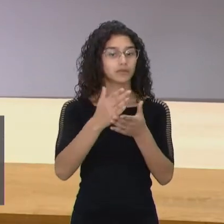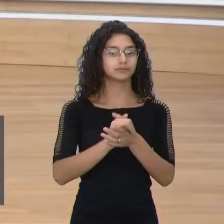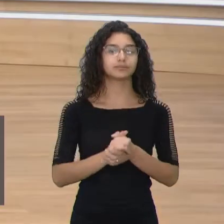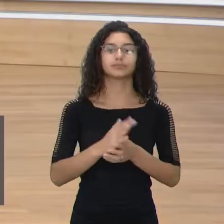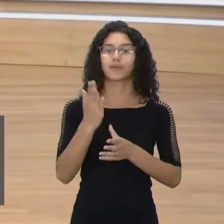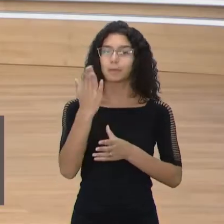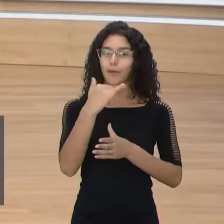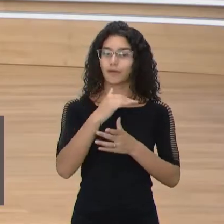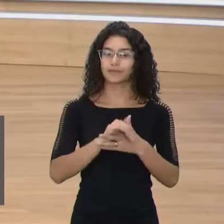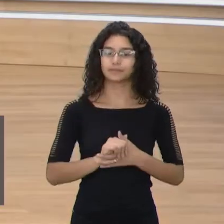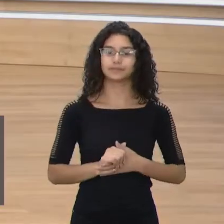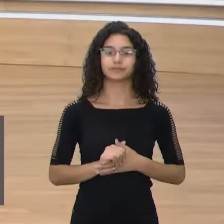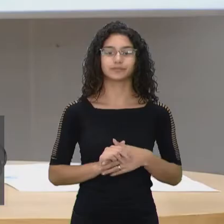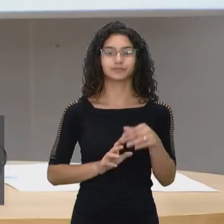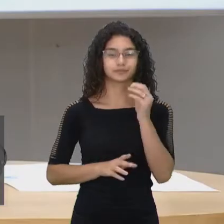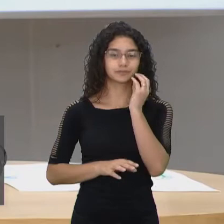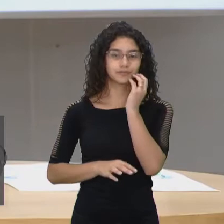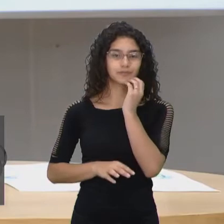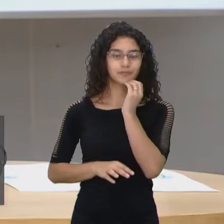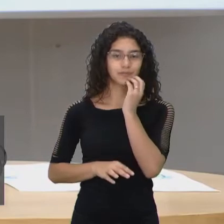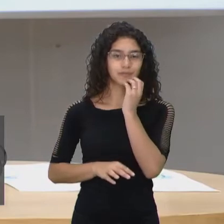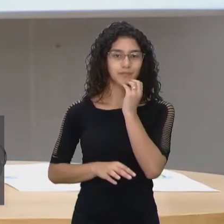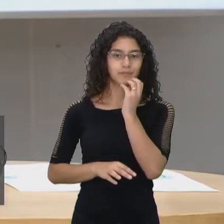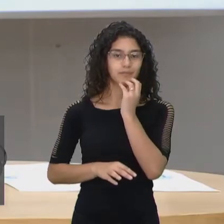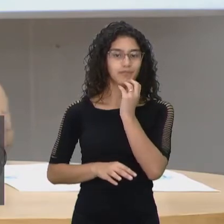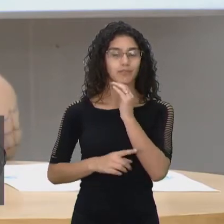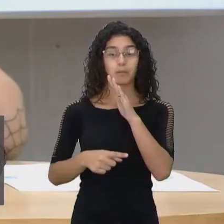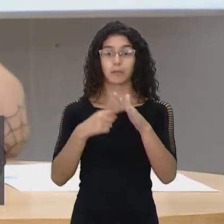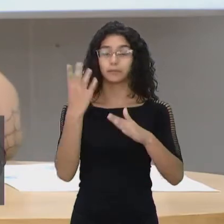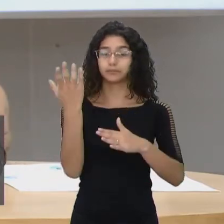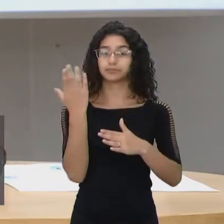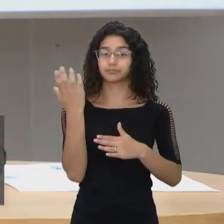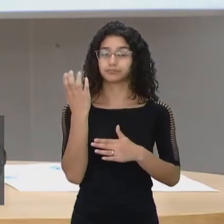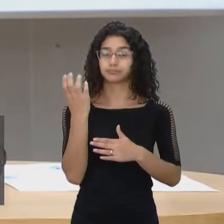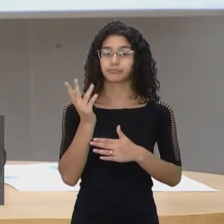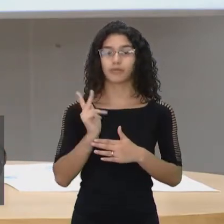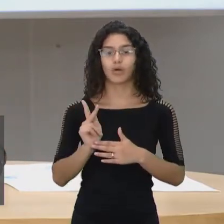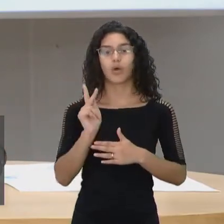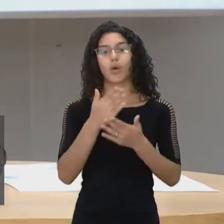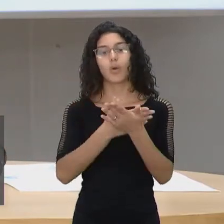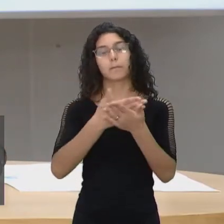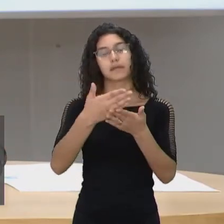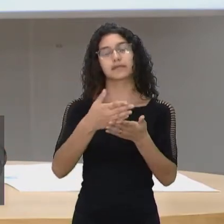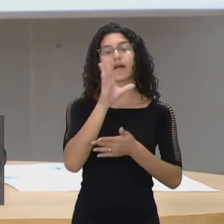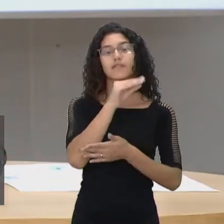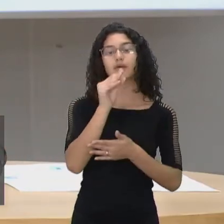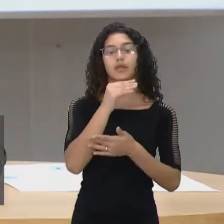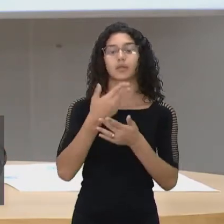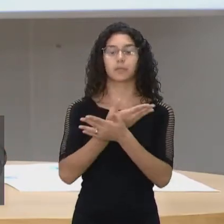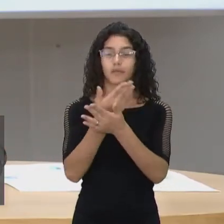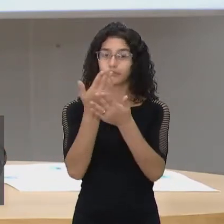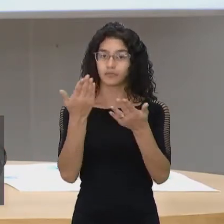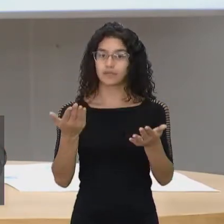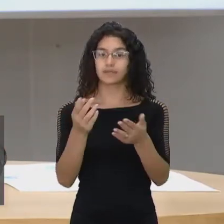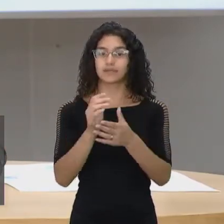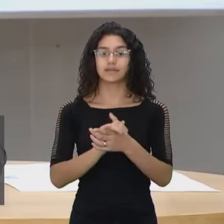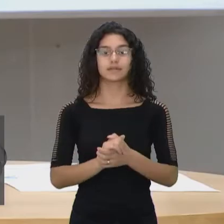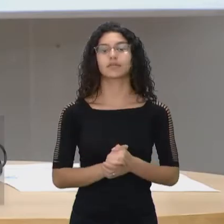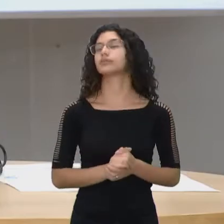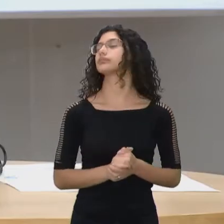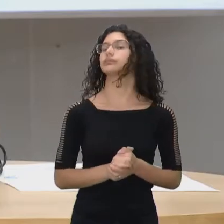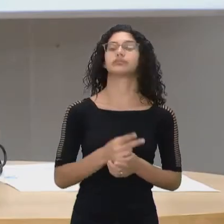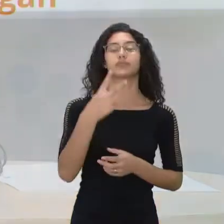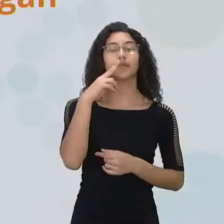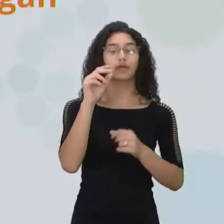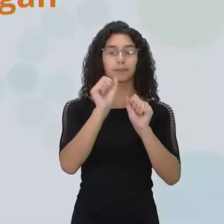então, Mafezona. Vamos lá. Primeiro eu quero continuar começar contando aqui para vocês, pessoal, que vejam